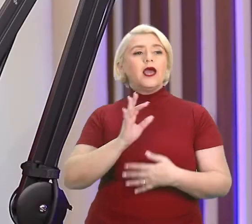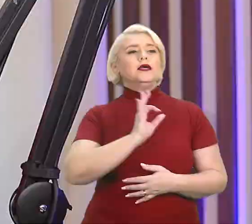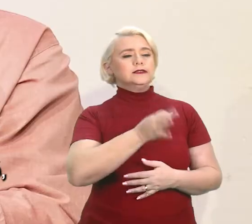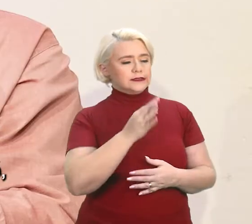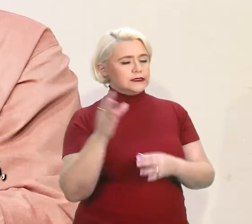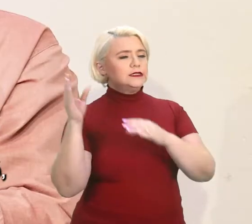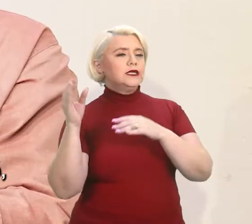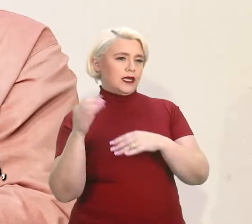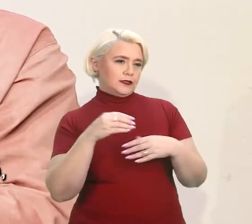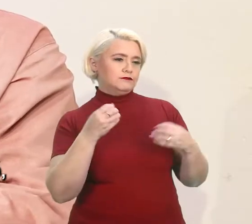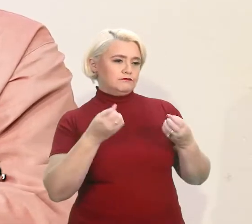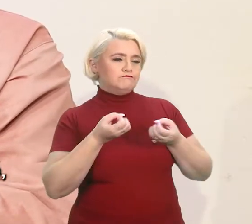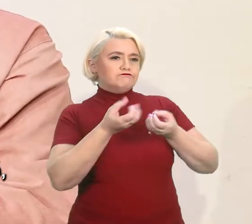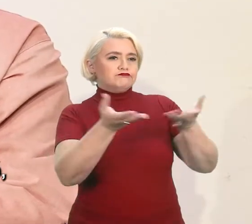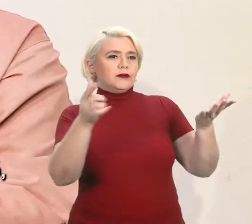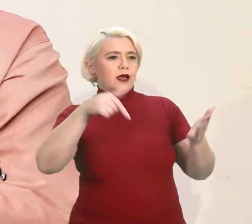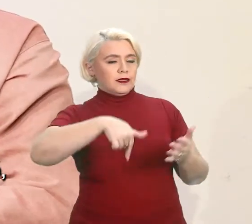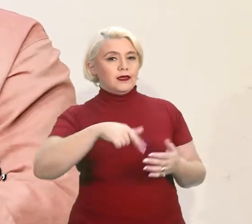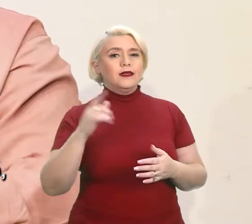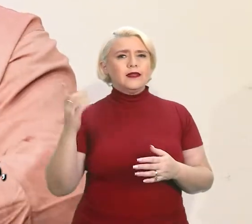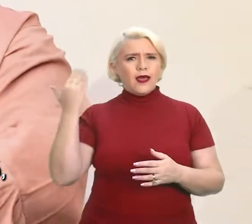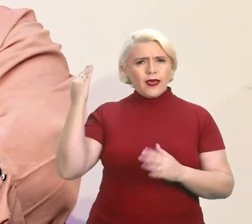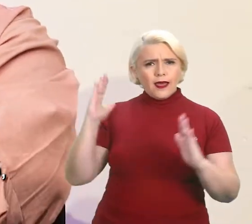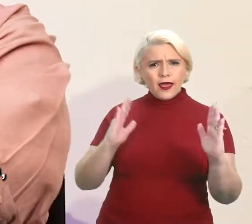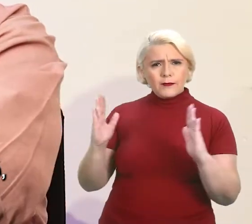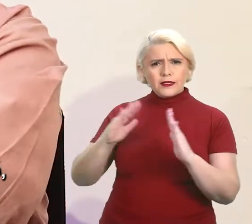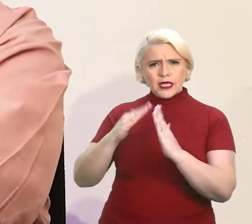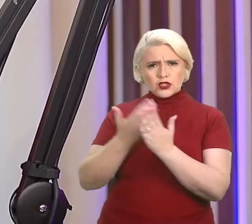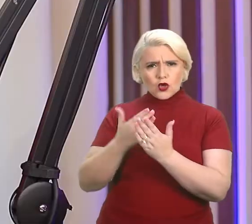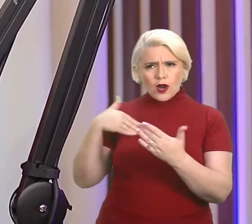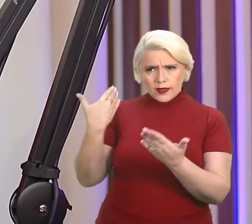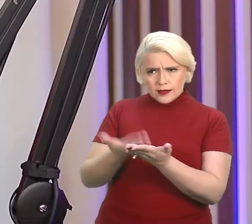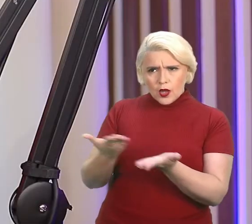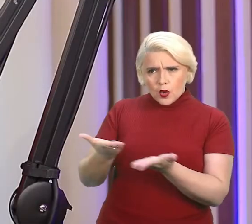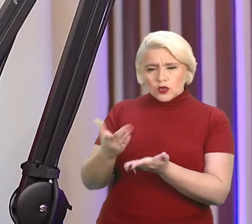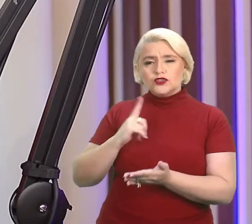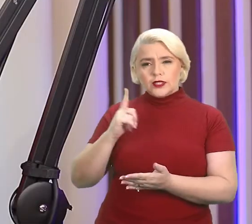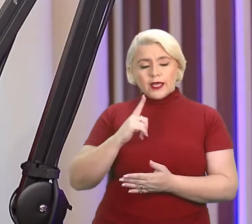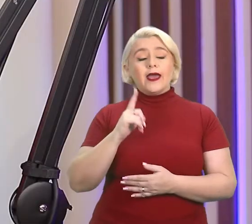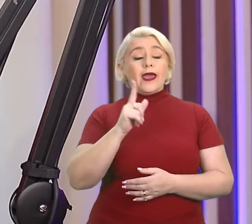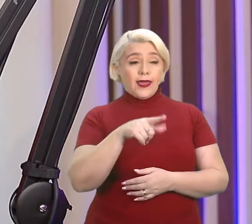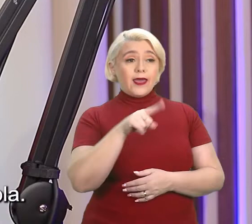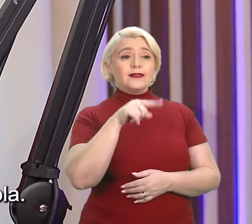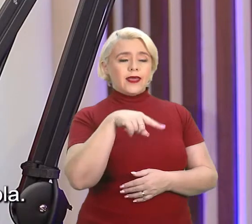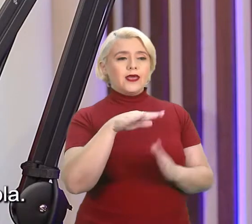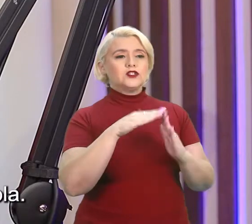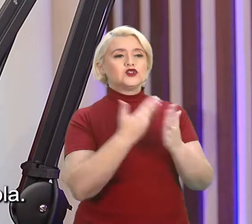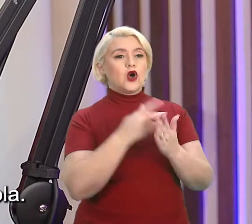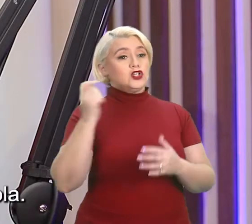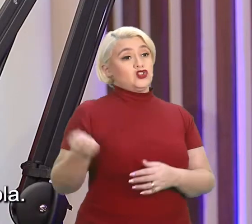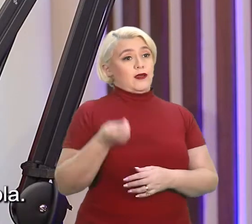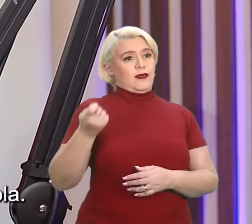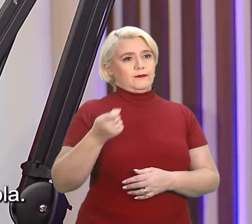exato. né? E ele tem também uma escola, né? Tem a escola dele até hoje. O Instituto Chaplin. Nessa época, ele ainda não